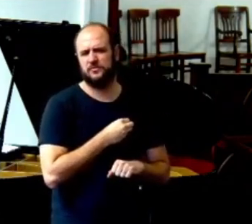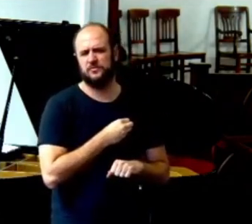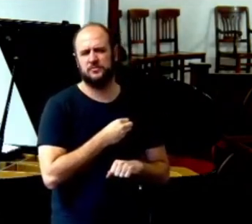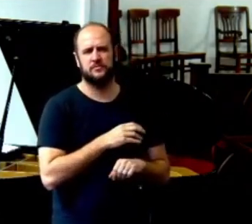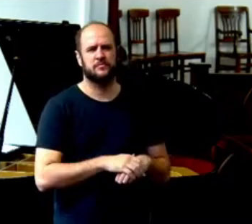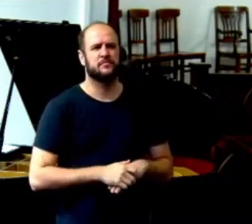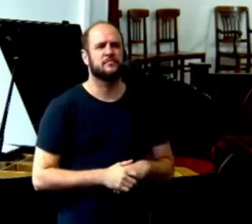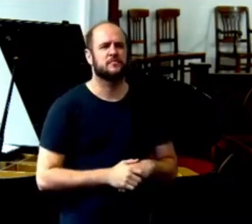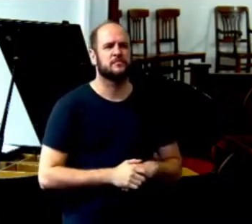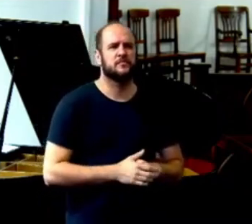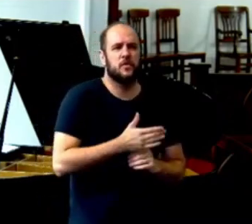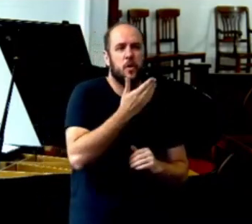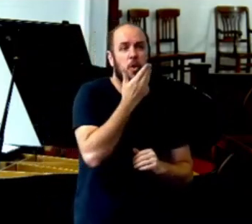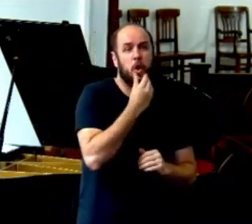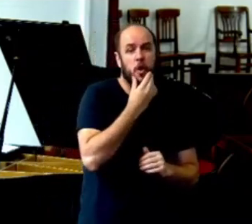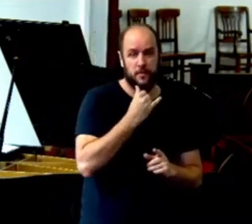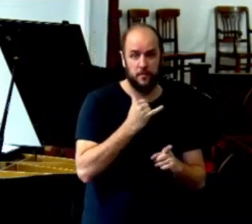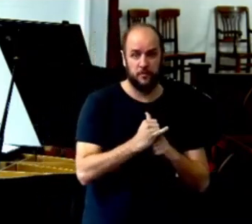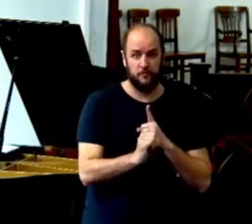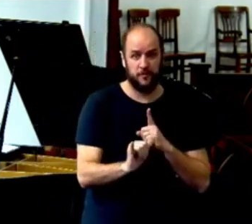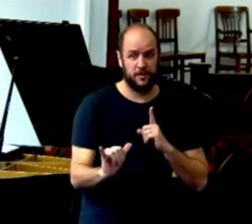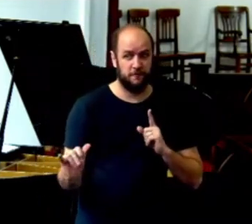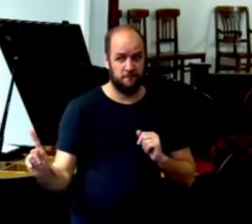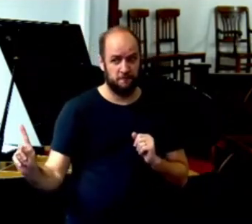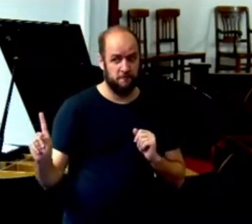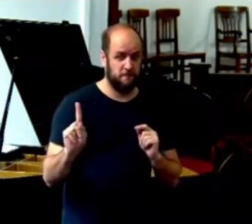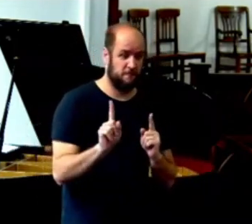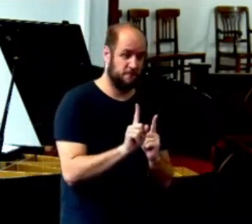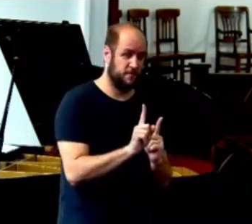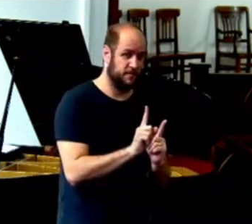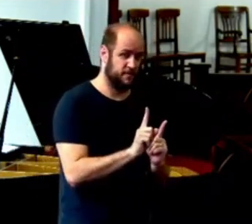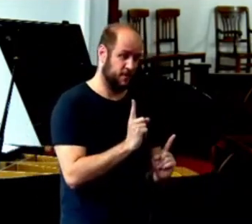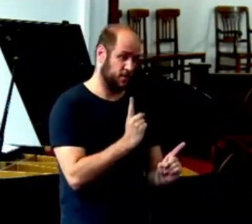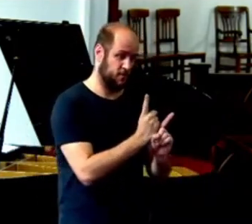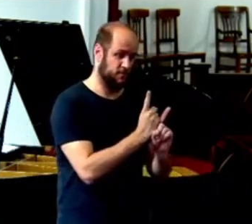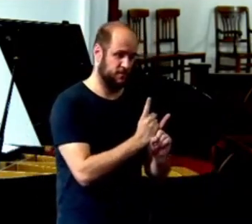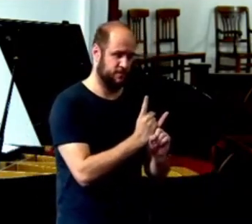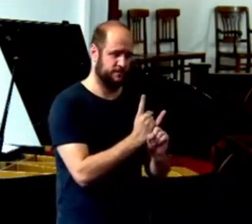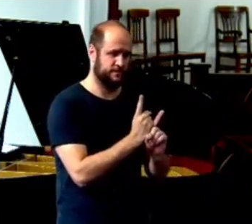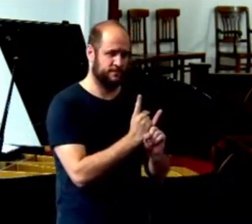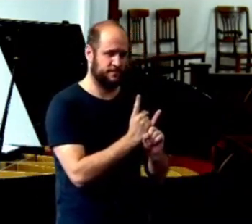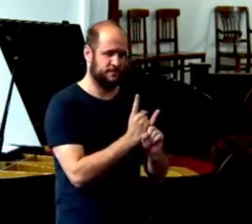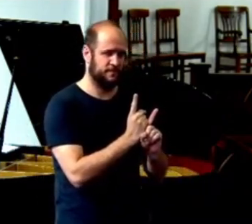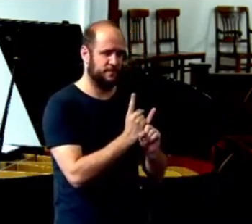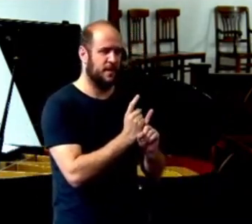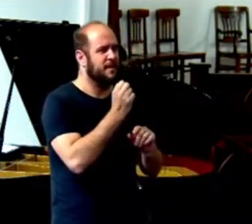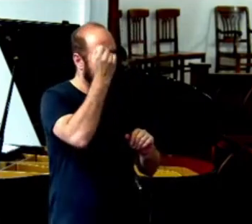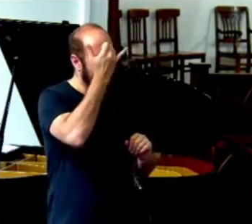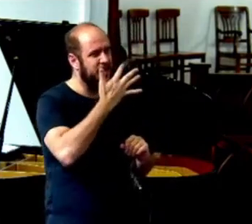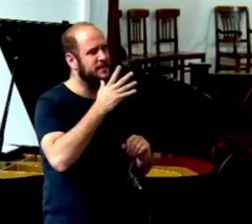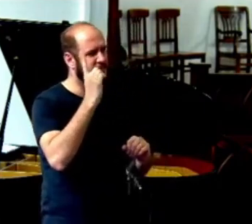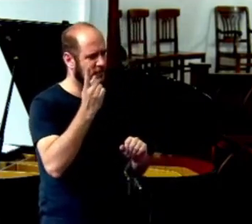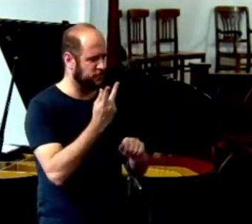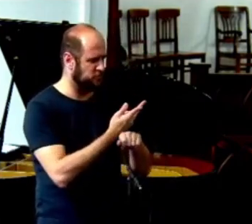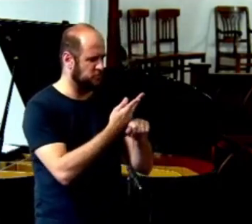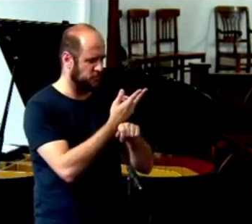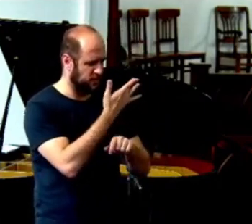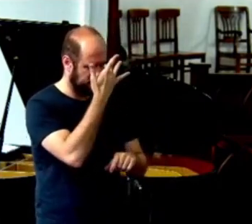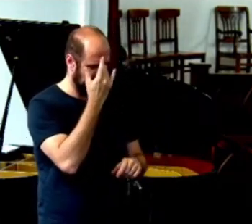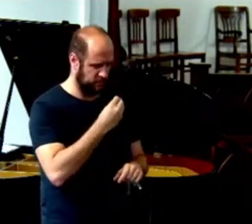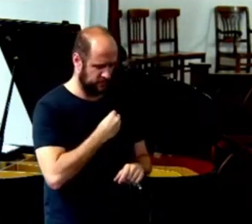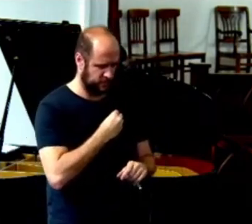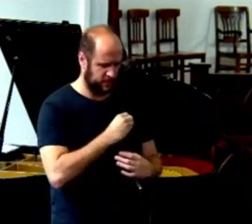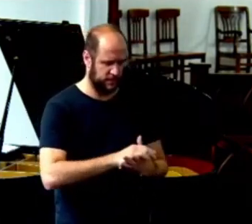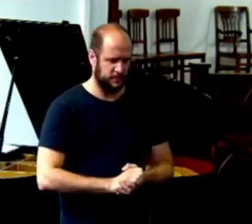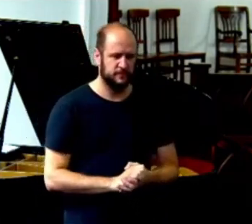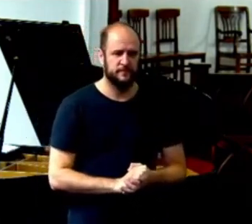Davi. E aí o profeta vai no encalço dele, como uma forma da graça de Deus, de buscar pecadores.